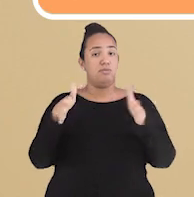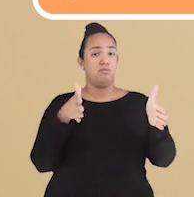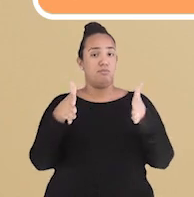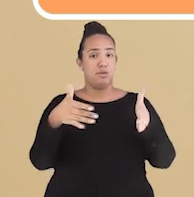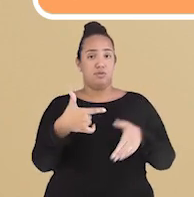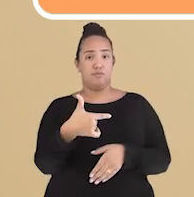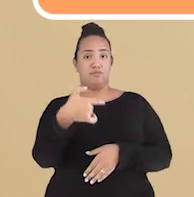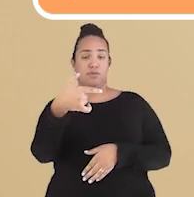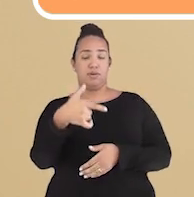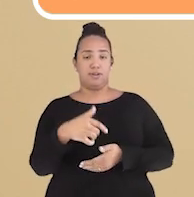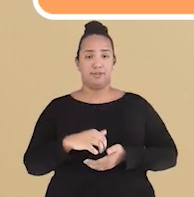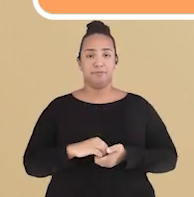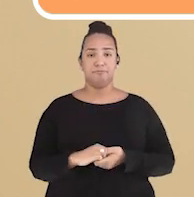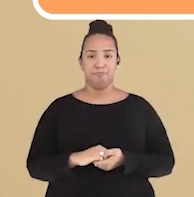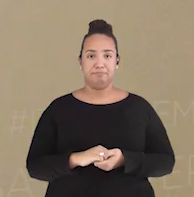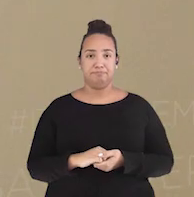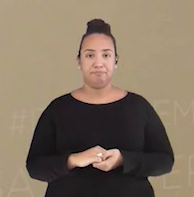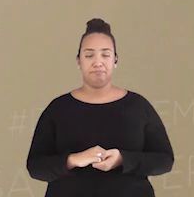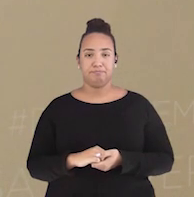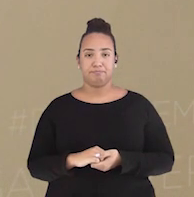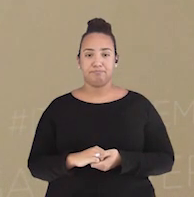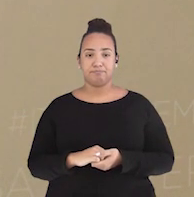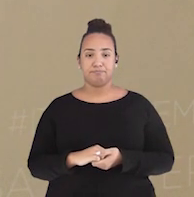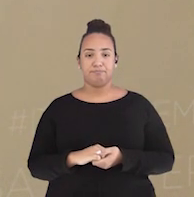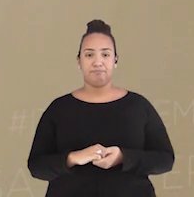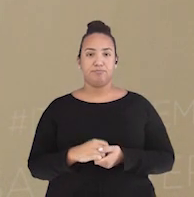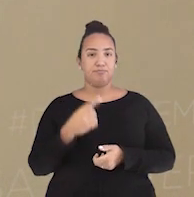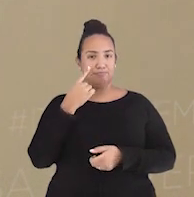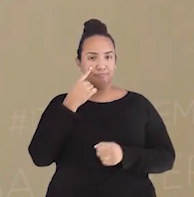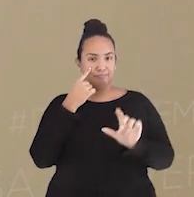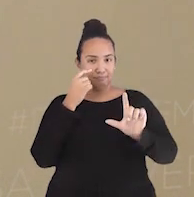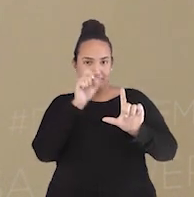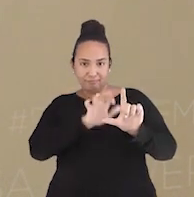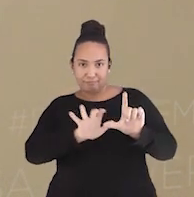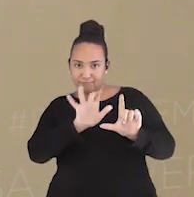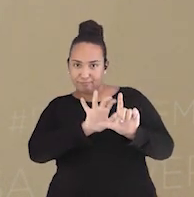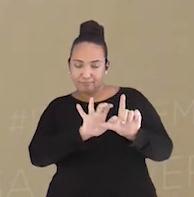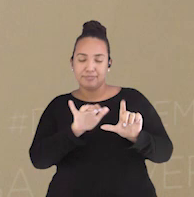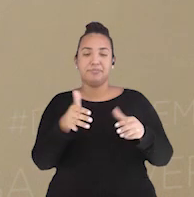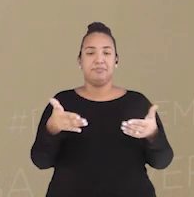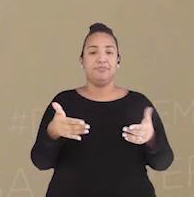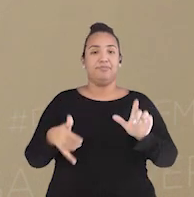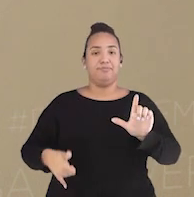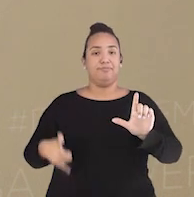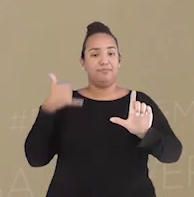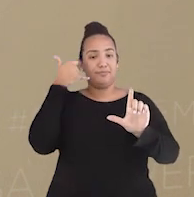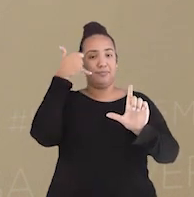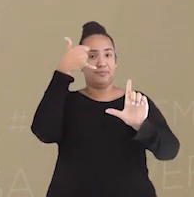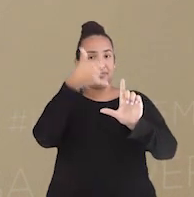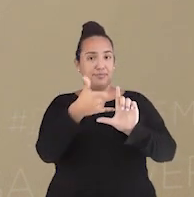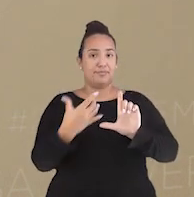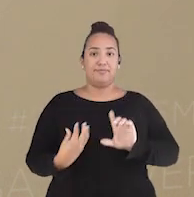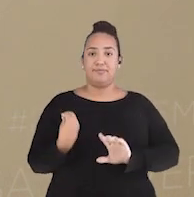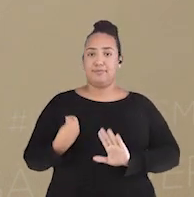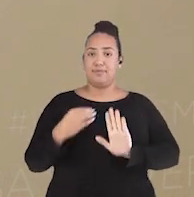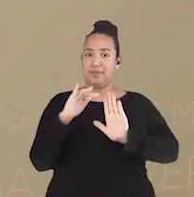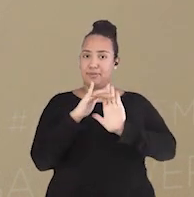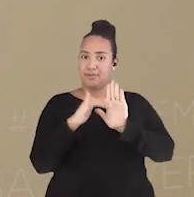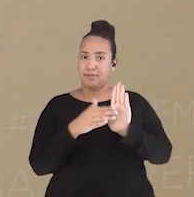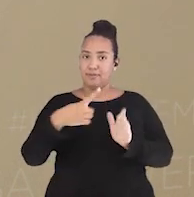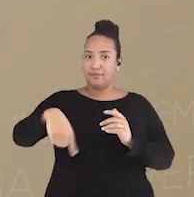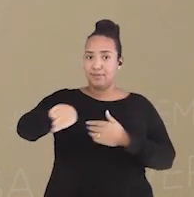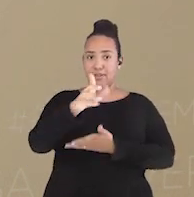nova reforma trabalhista. Tá vendo esse QR Code na sua TV? Aponte seu celular e participe da lista de presença. A